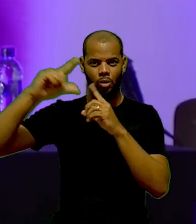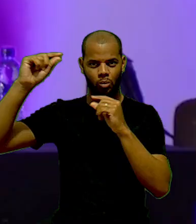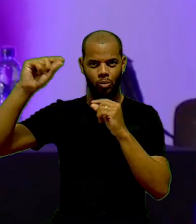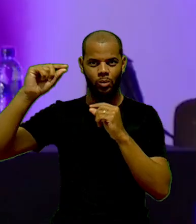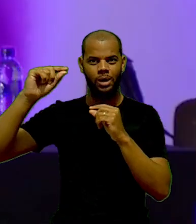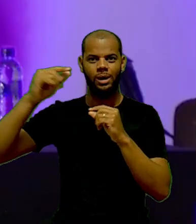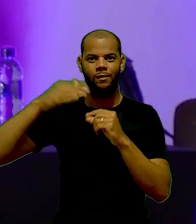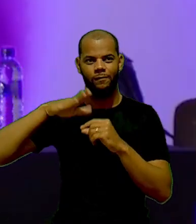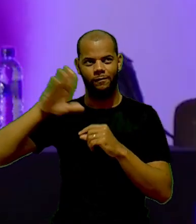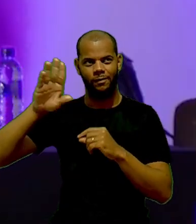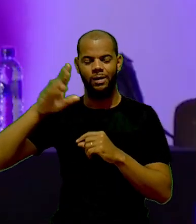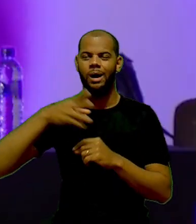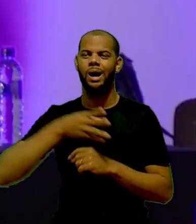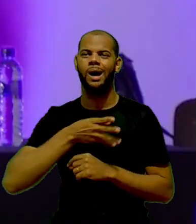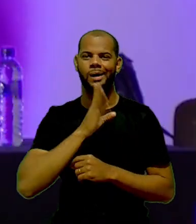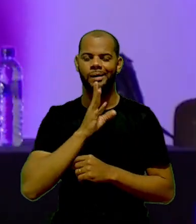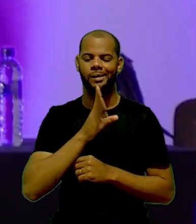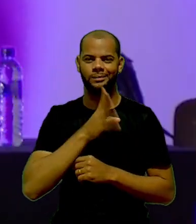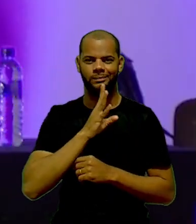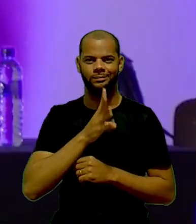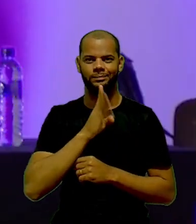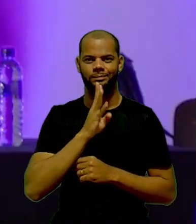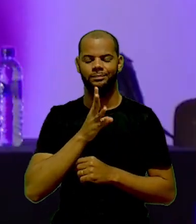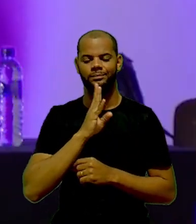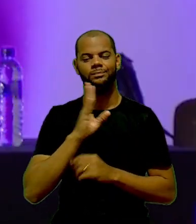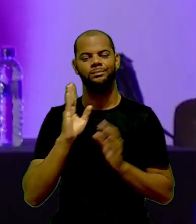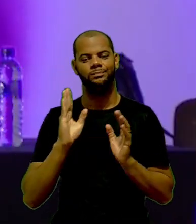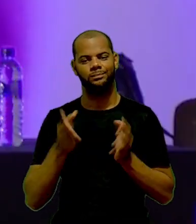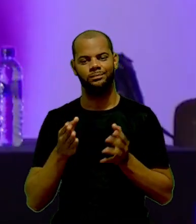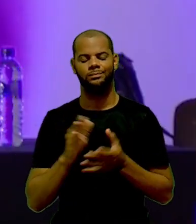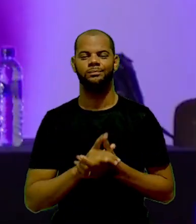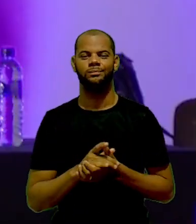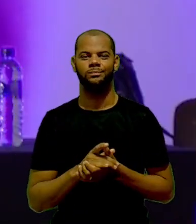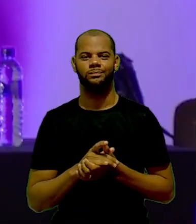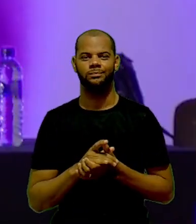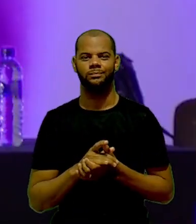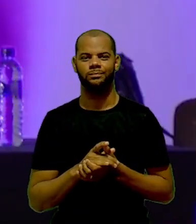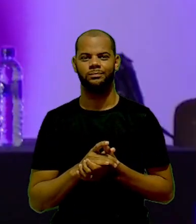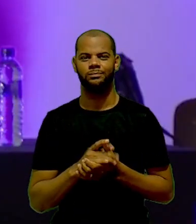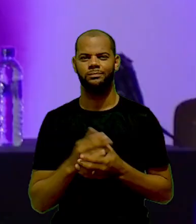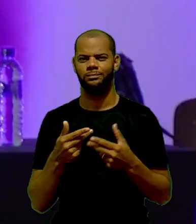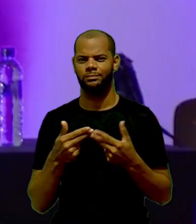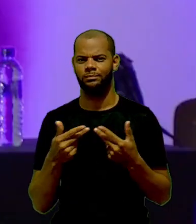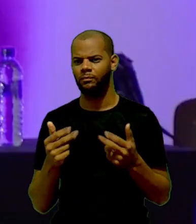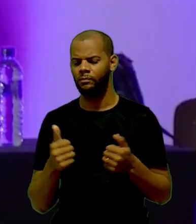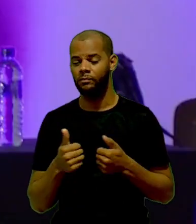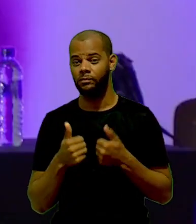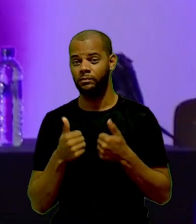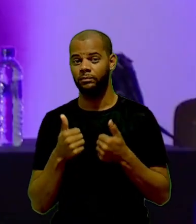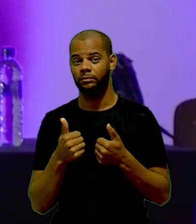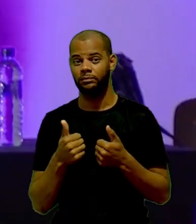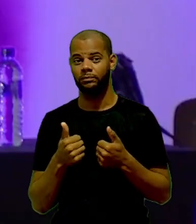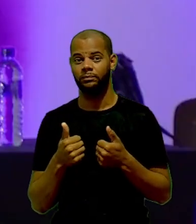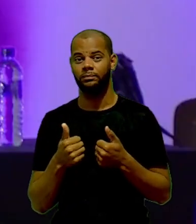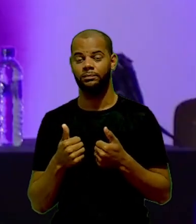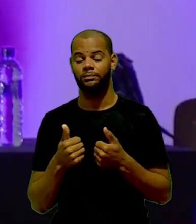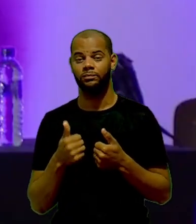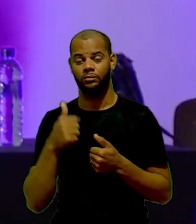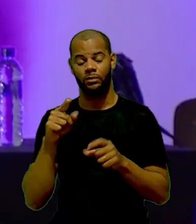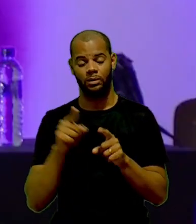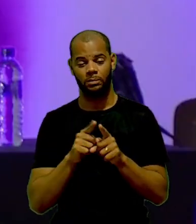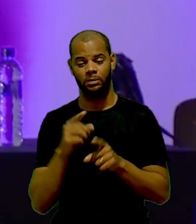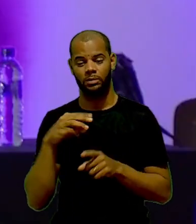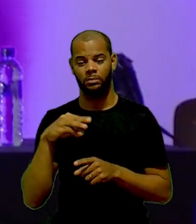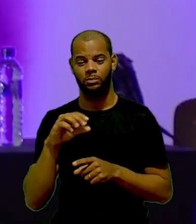conhecida já e sem peças móveis. Ela tem uma série de vantagens, inclusive modular. Ela vai